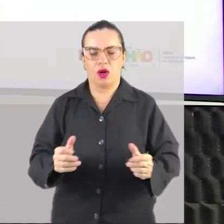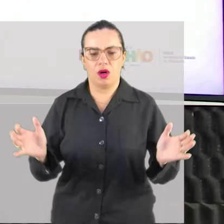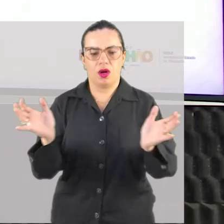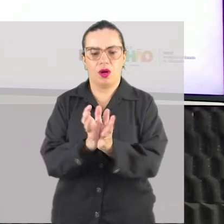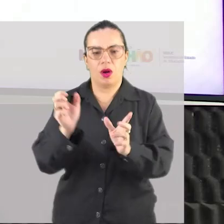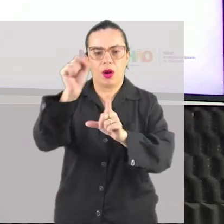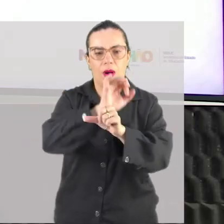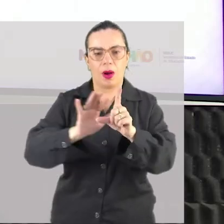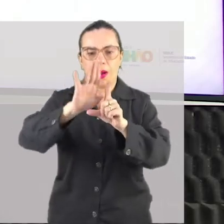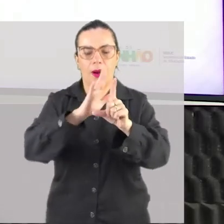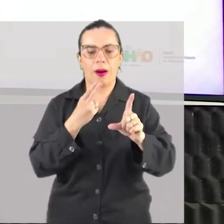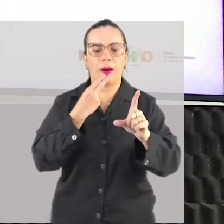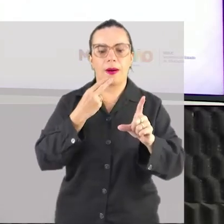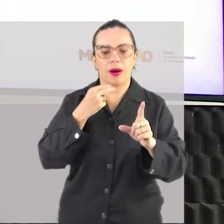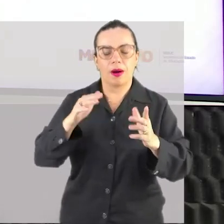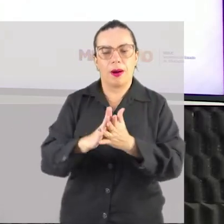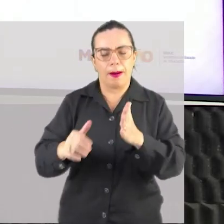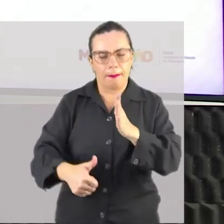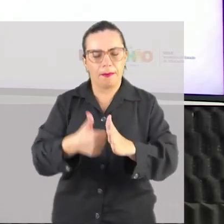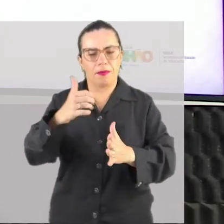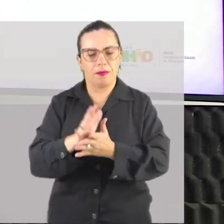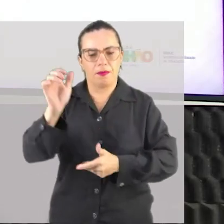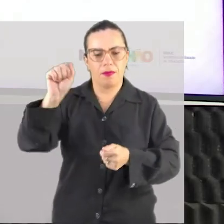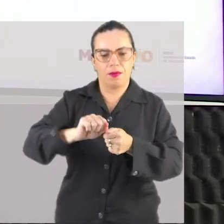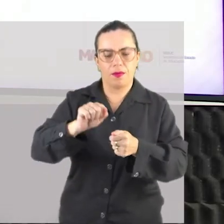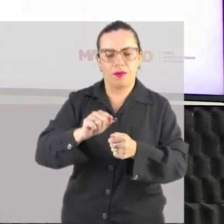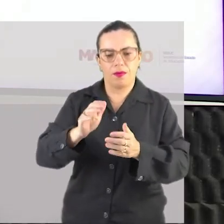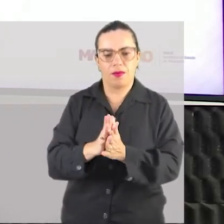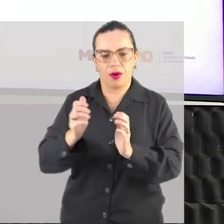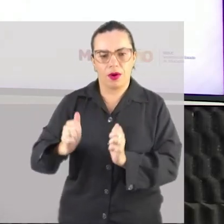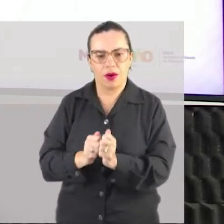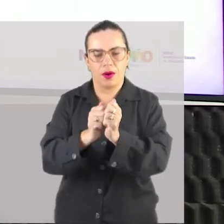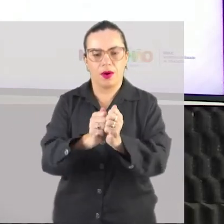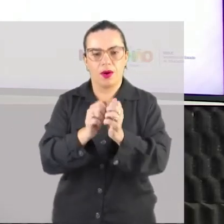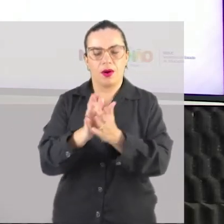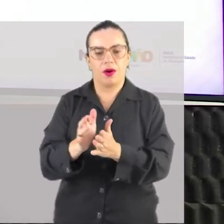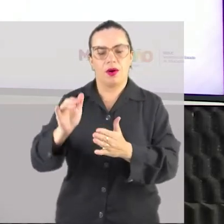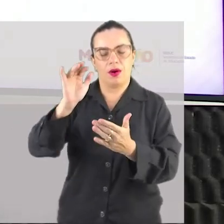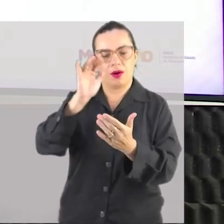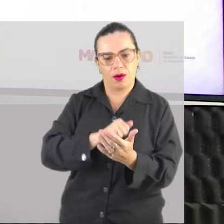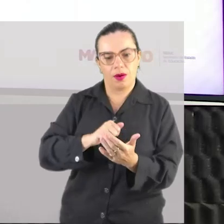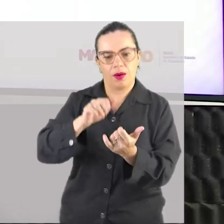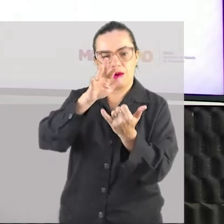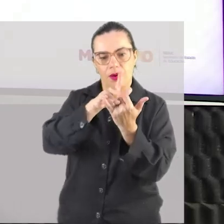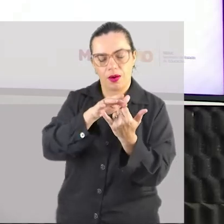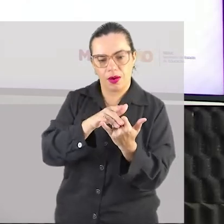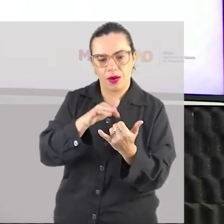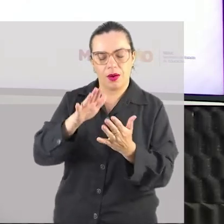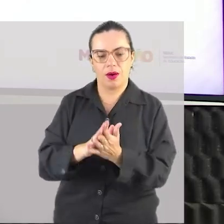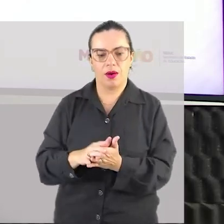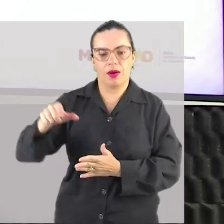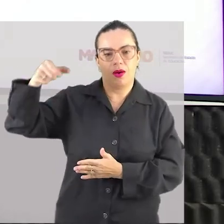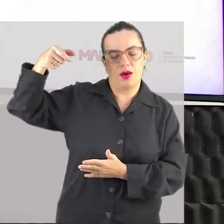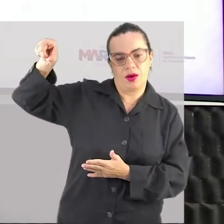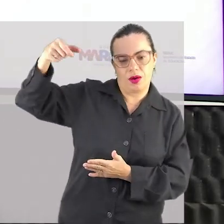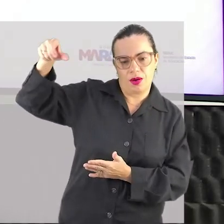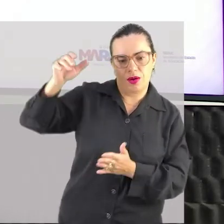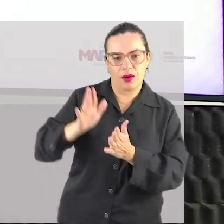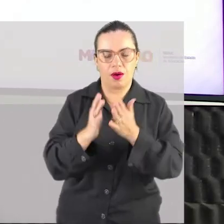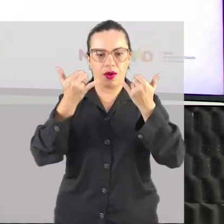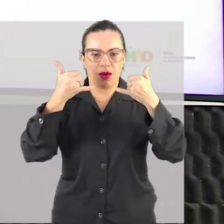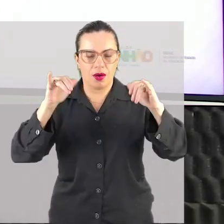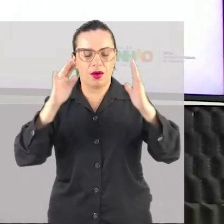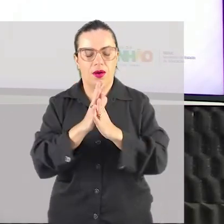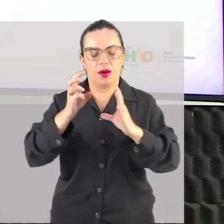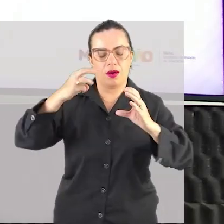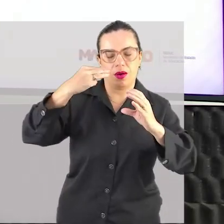plataforma Salves Dias primeiro de tudo você já segue a nossa página aqui no YouTube então ó já ativa o Sininho para ficar com todas as notificações